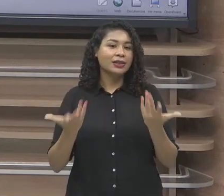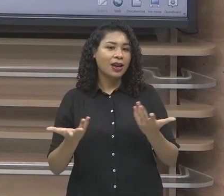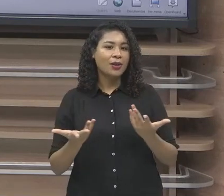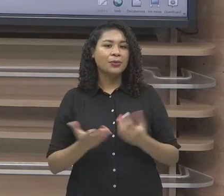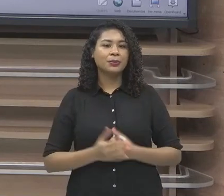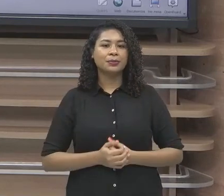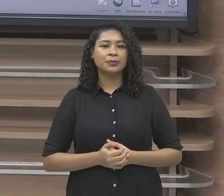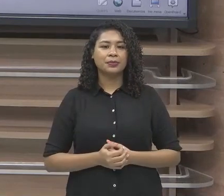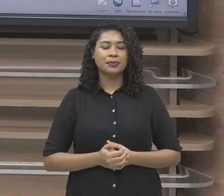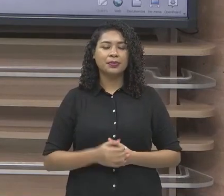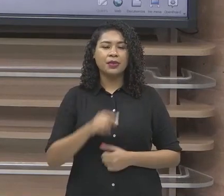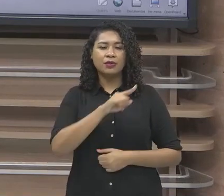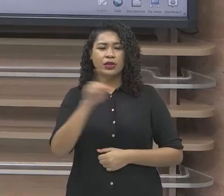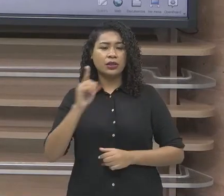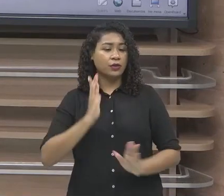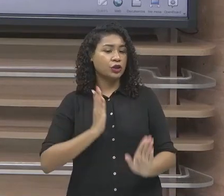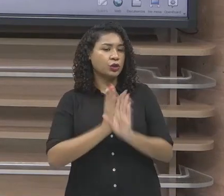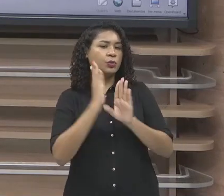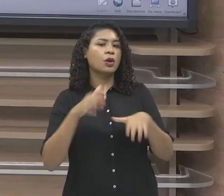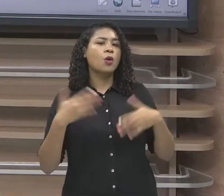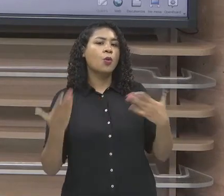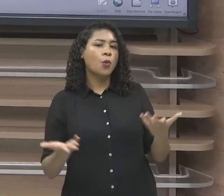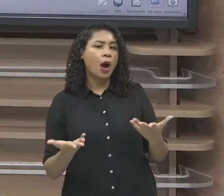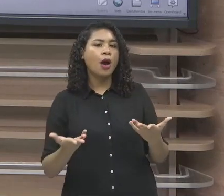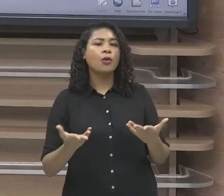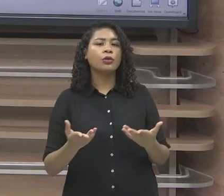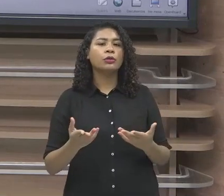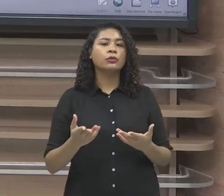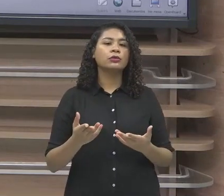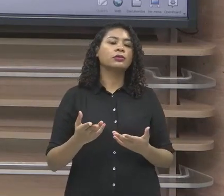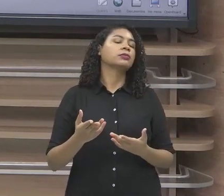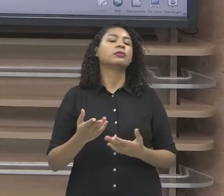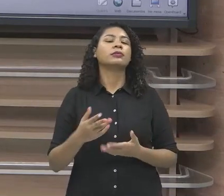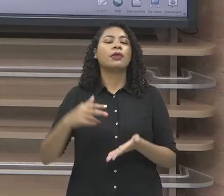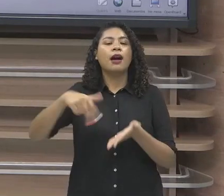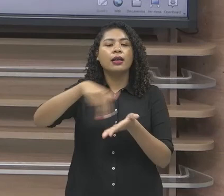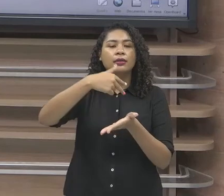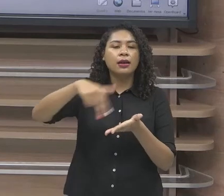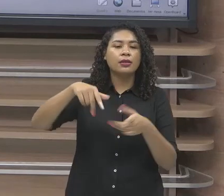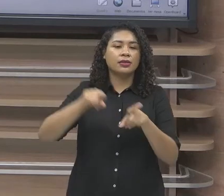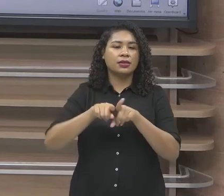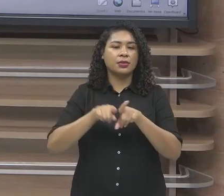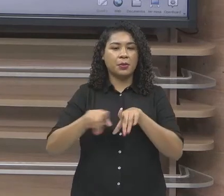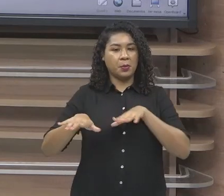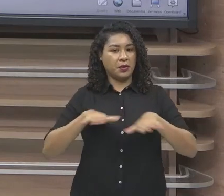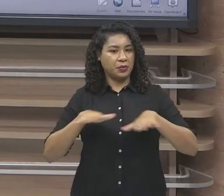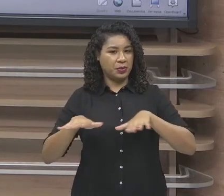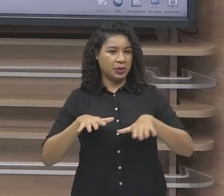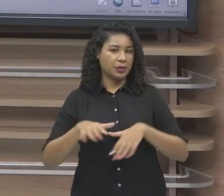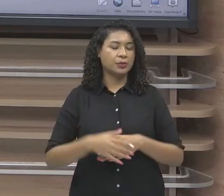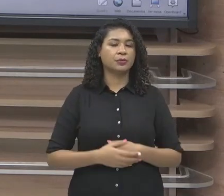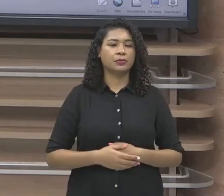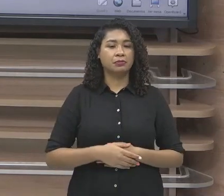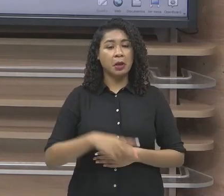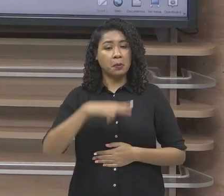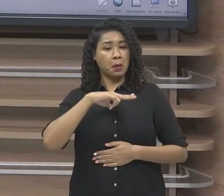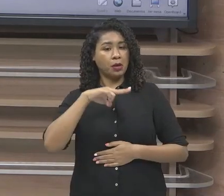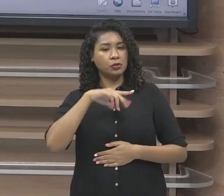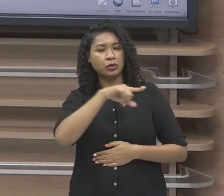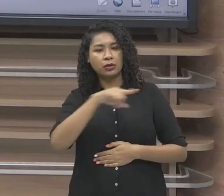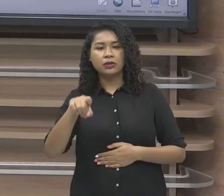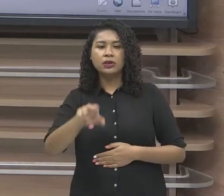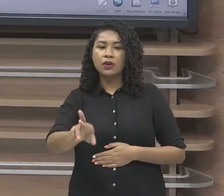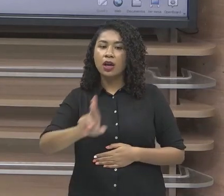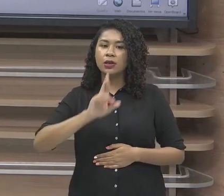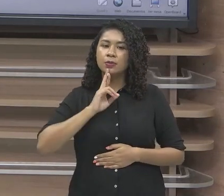vão identificar que dança é essa e qual o espaço. Então é uma questão pessoal que vocês vão responder